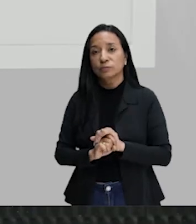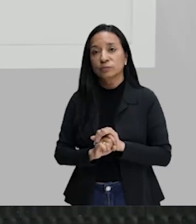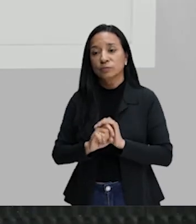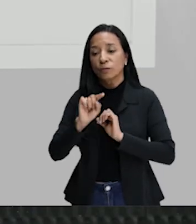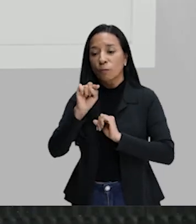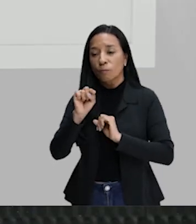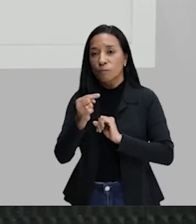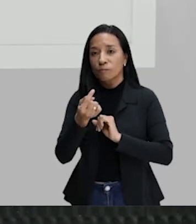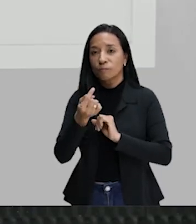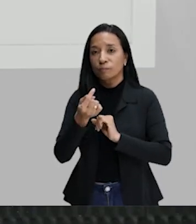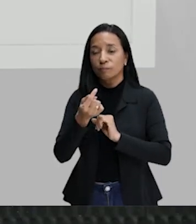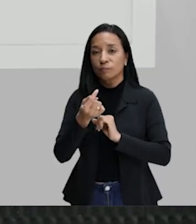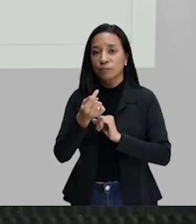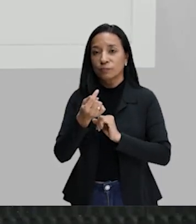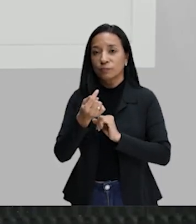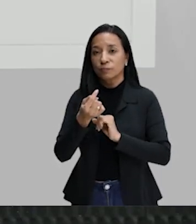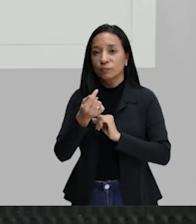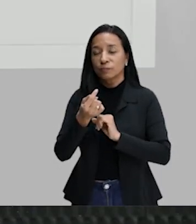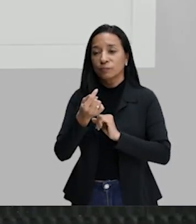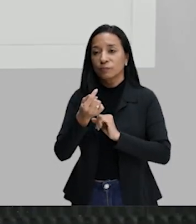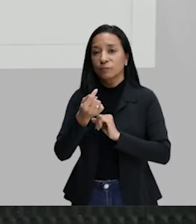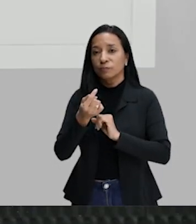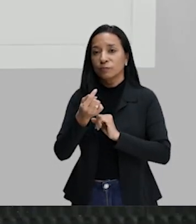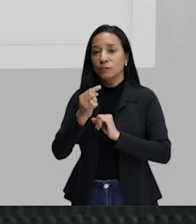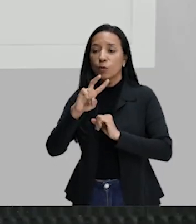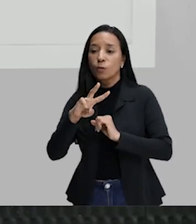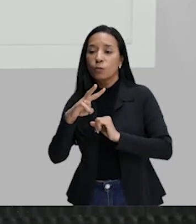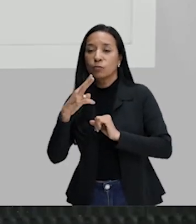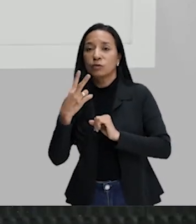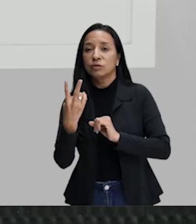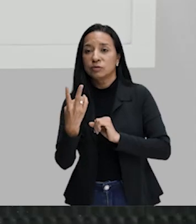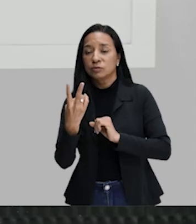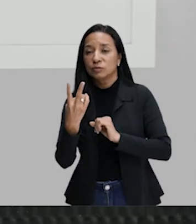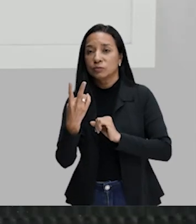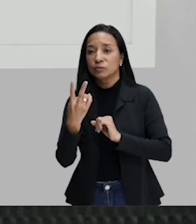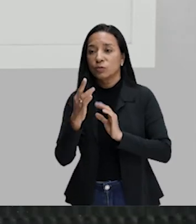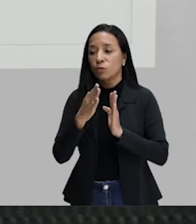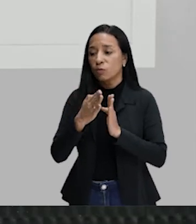vírgula, o sentido, né,